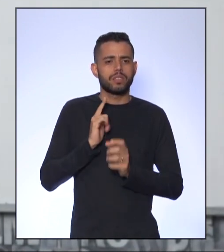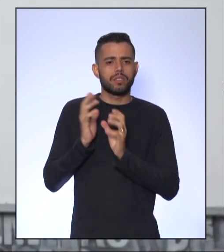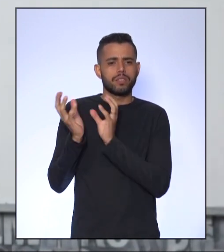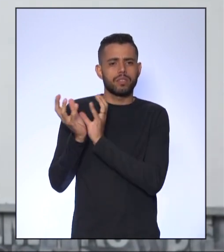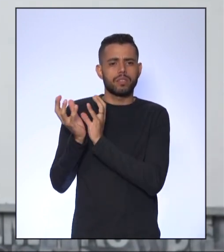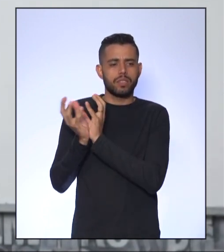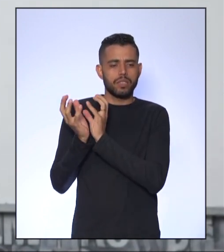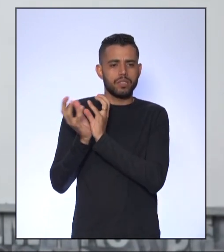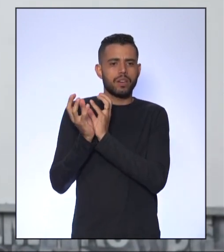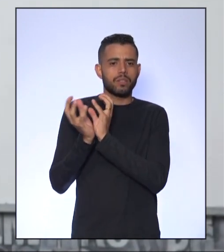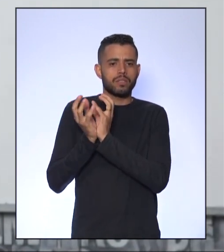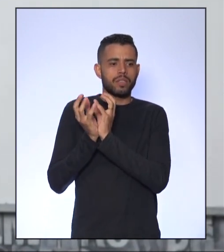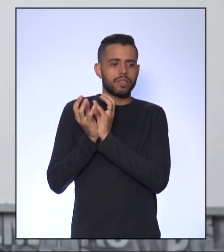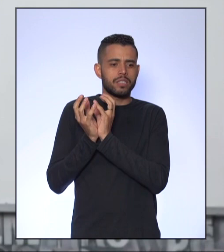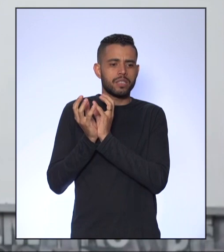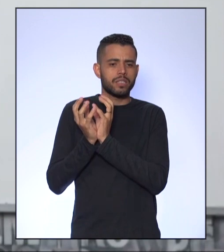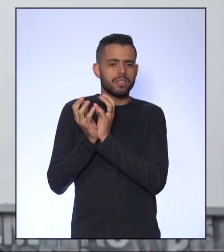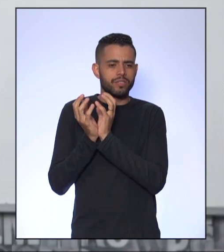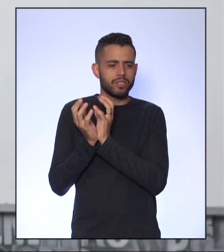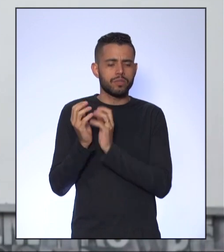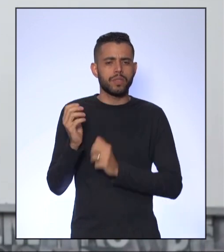burguesia